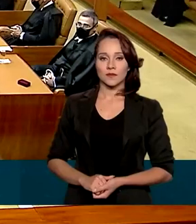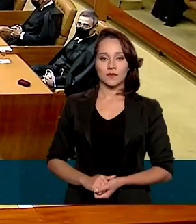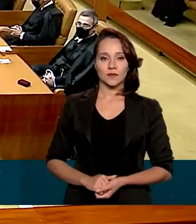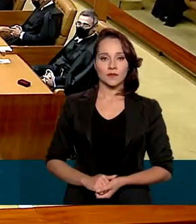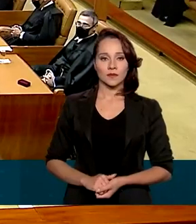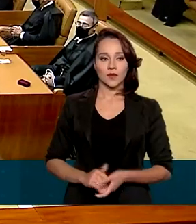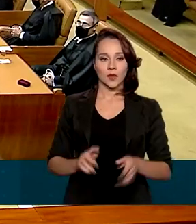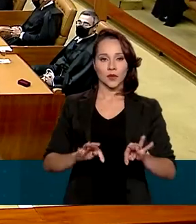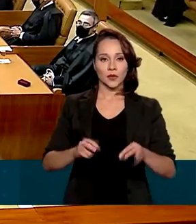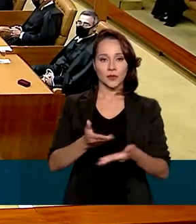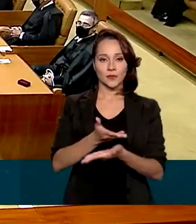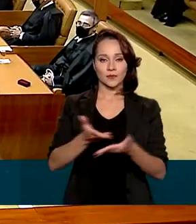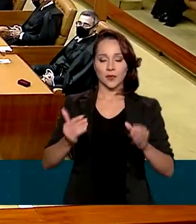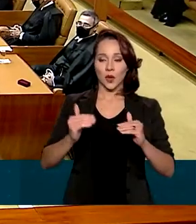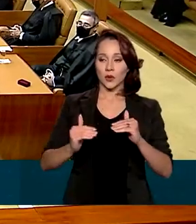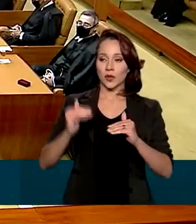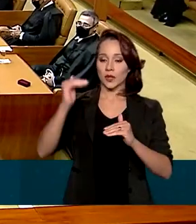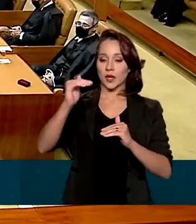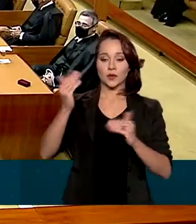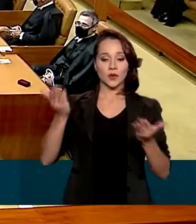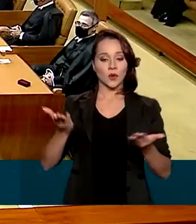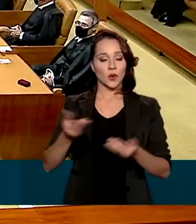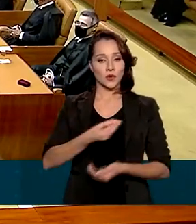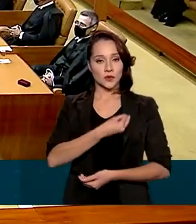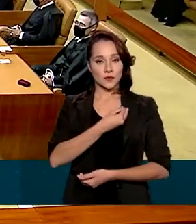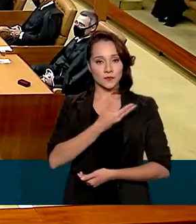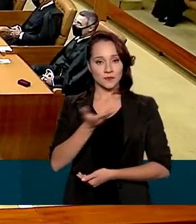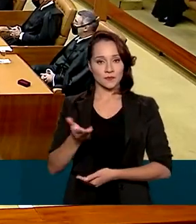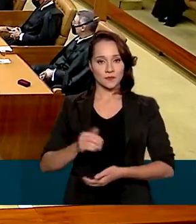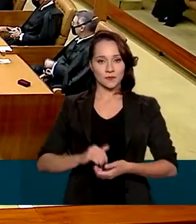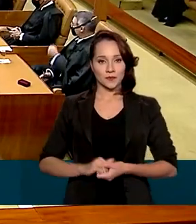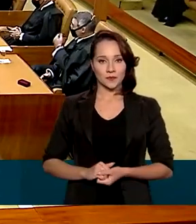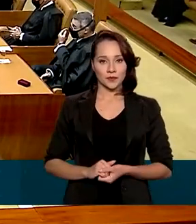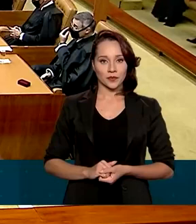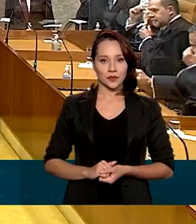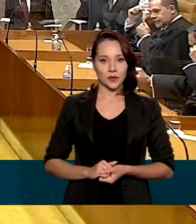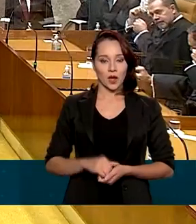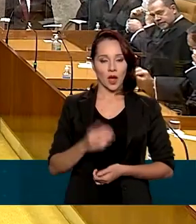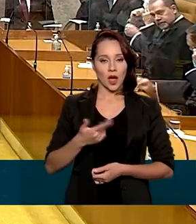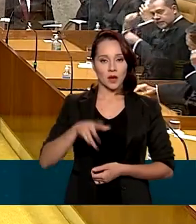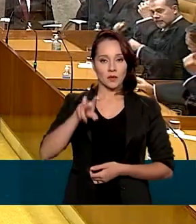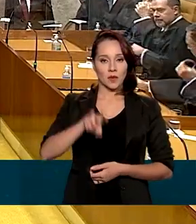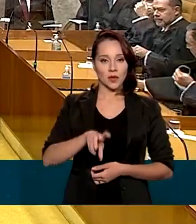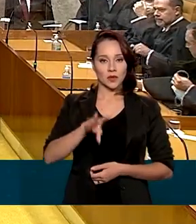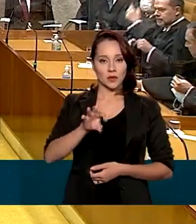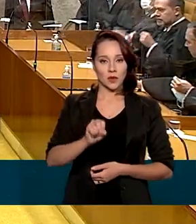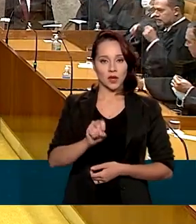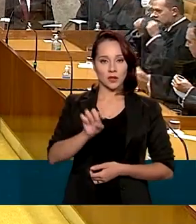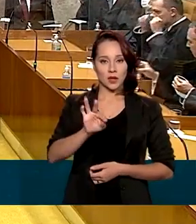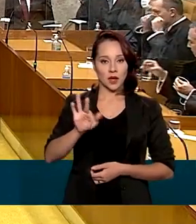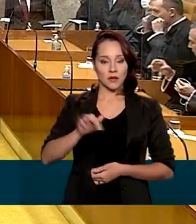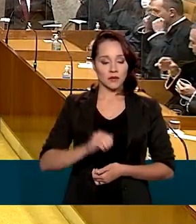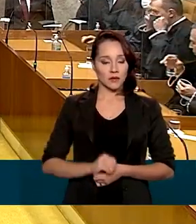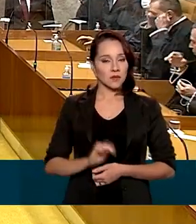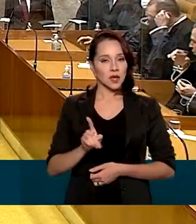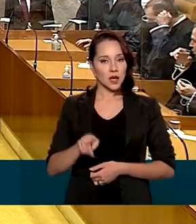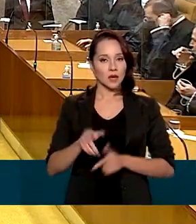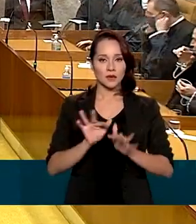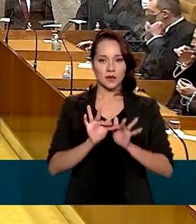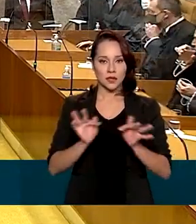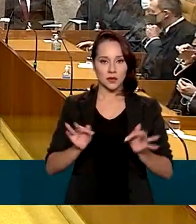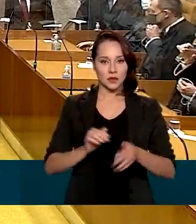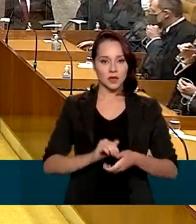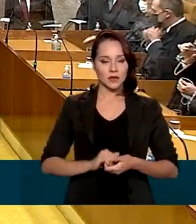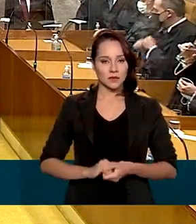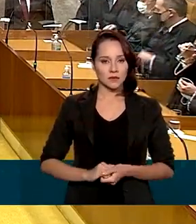Senhoras e senhores autoridades presentes, a liturgia de posse do Supremo Tribunal Federal, ela é simples